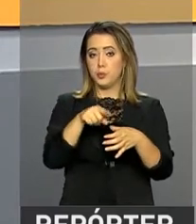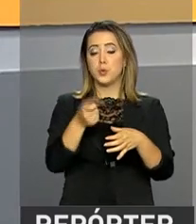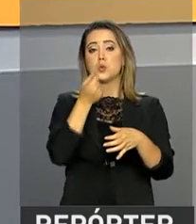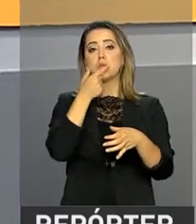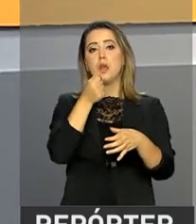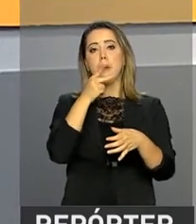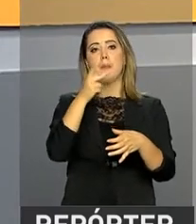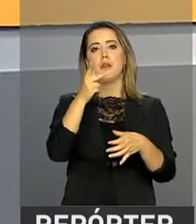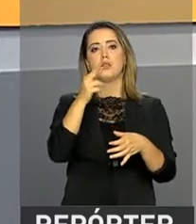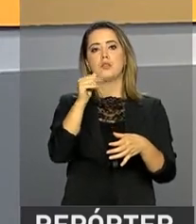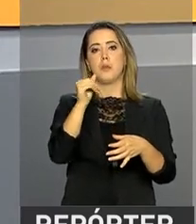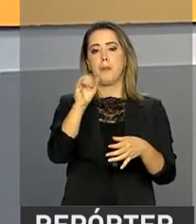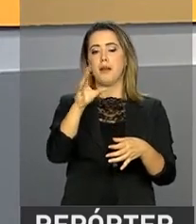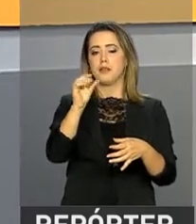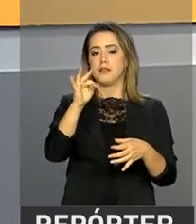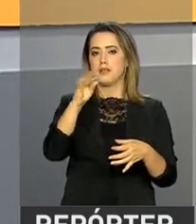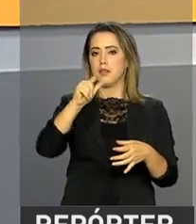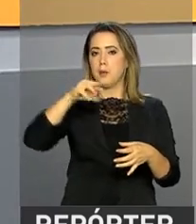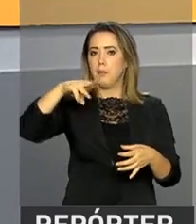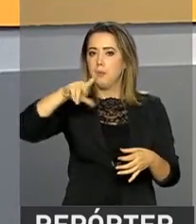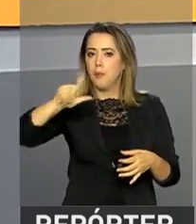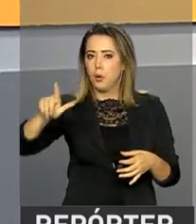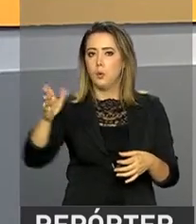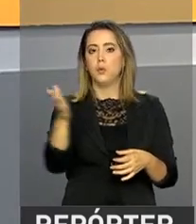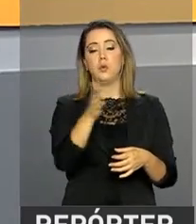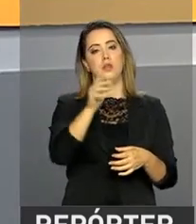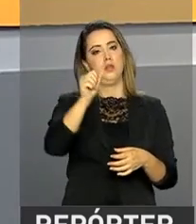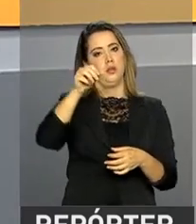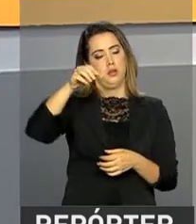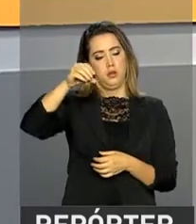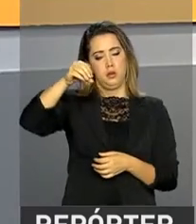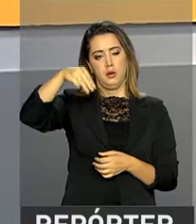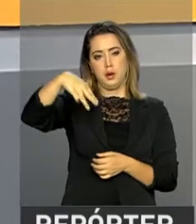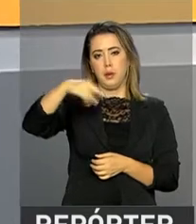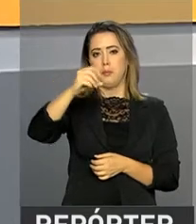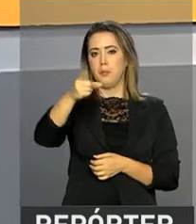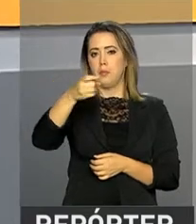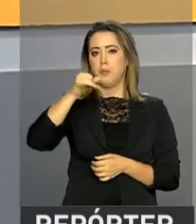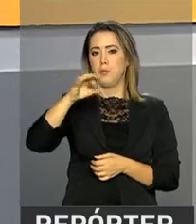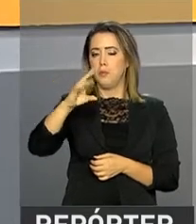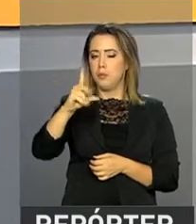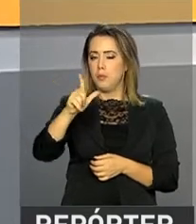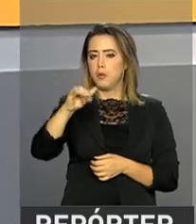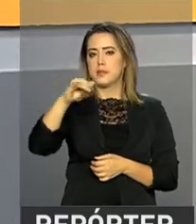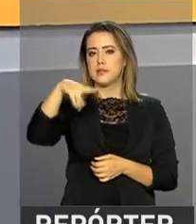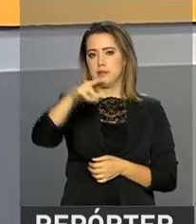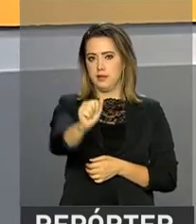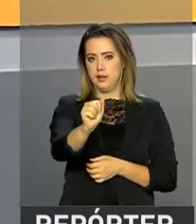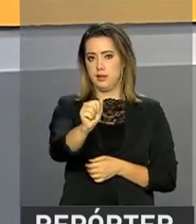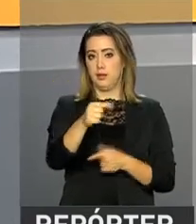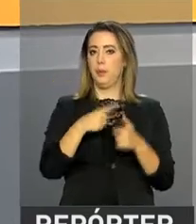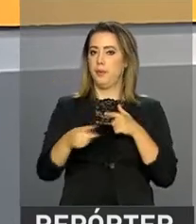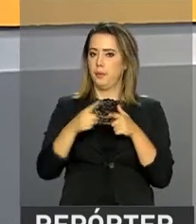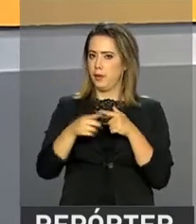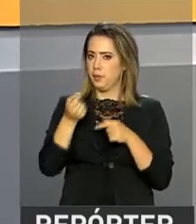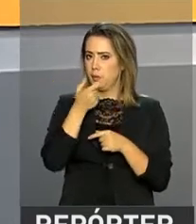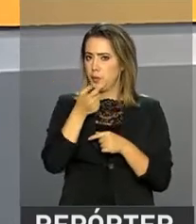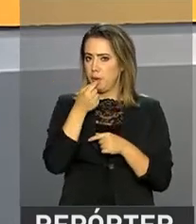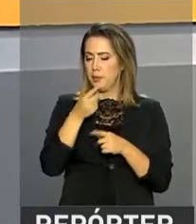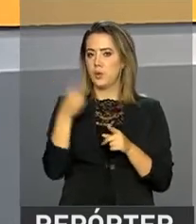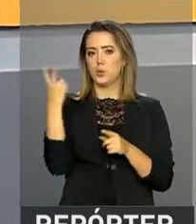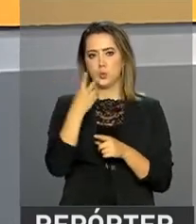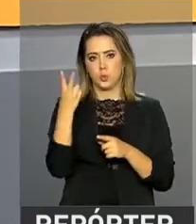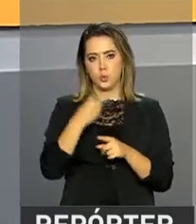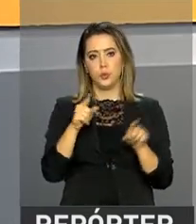paracetamol e amoxicilina irregulares. As análises técnicas identificaram problemas na qualidade e no modo como